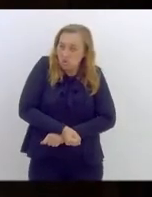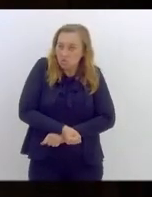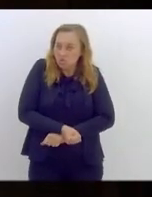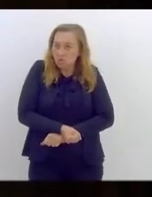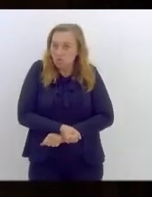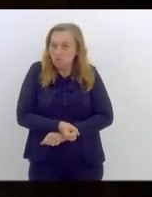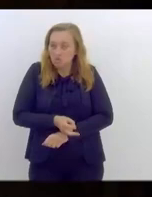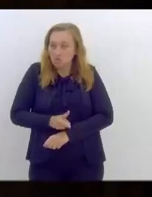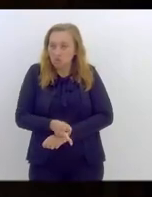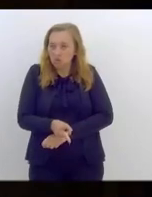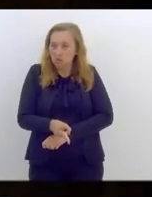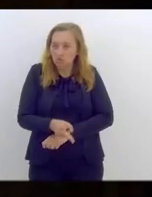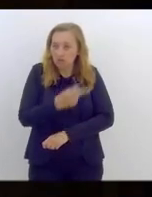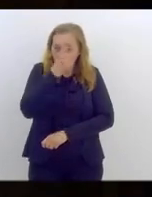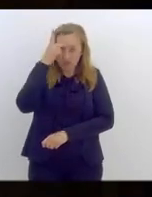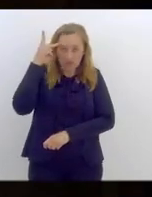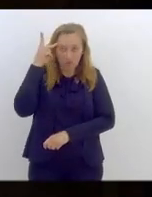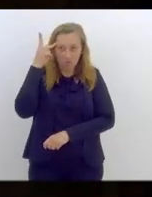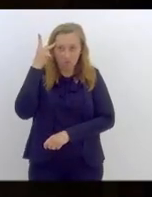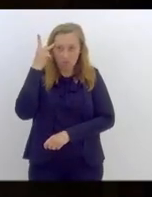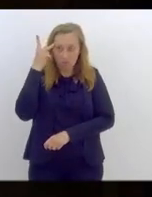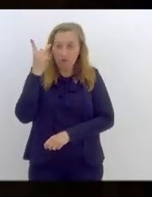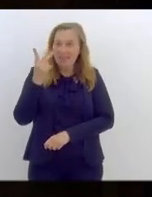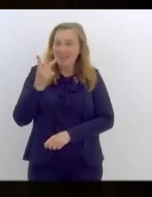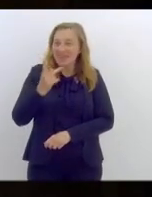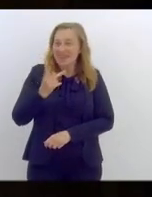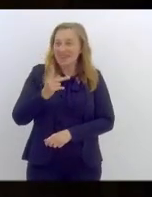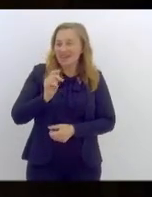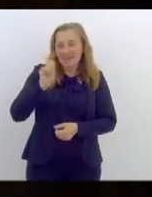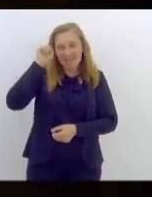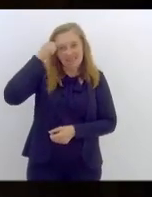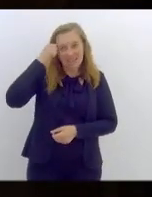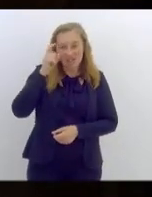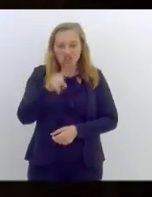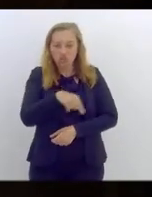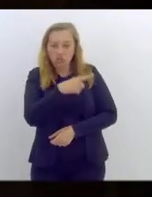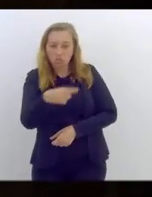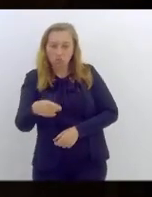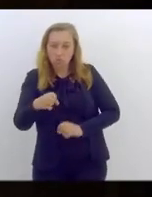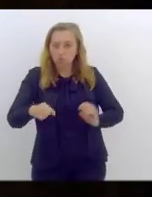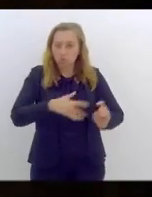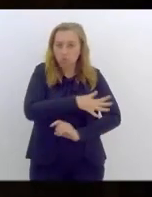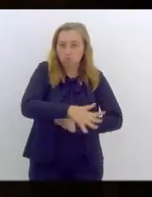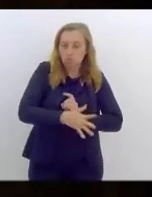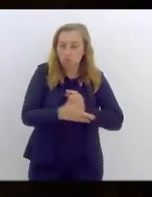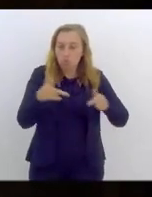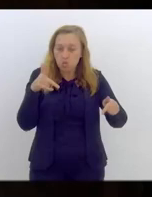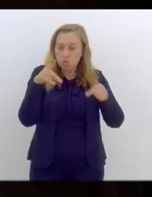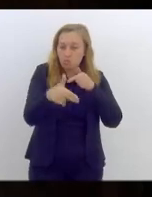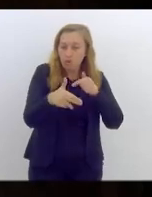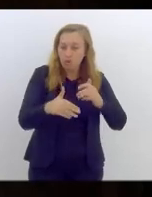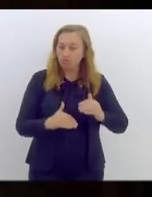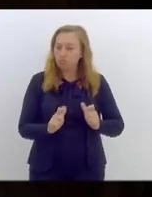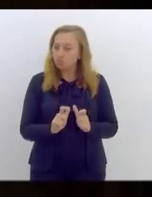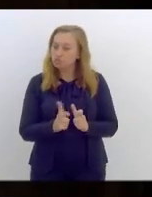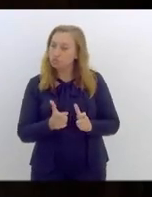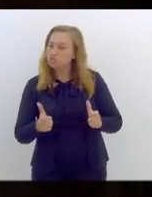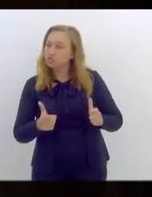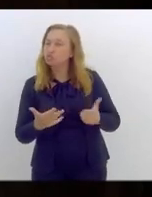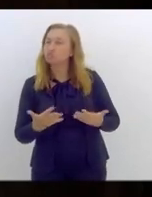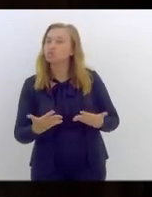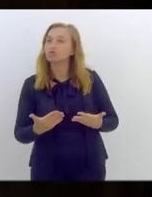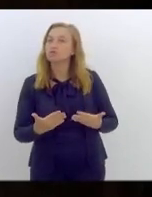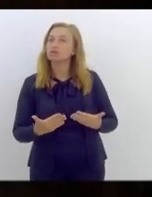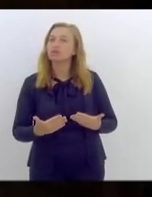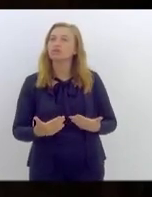em situação de exclusão social, que impede a pessoa negra, o ser humano, de evoluir, de crescer,